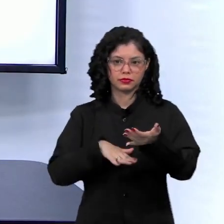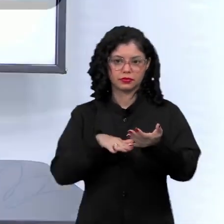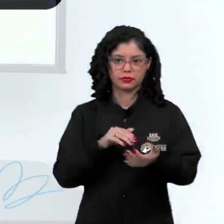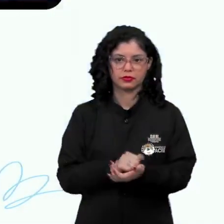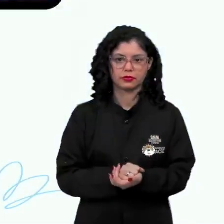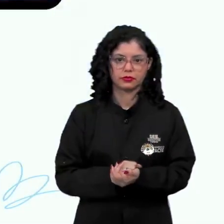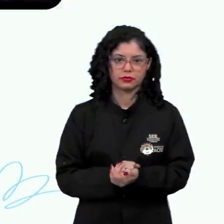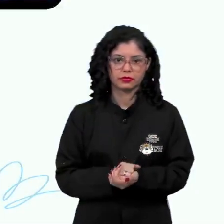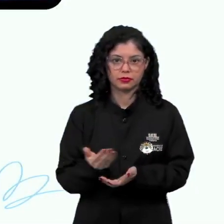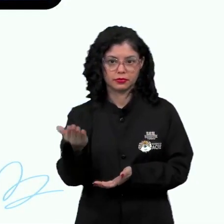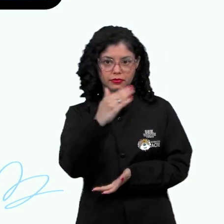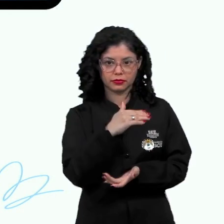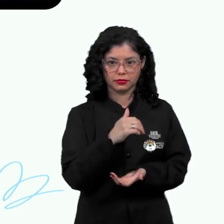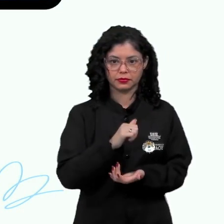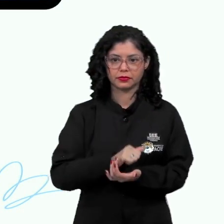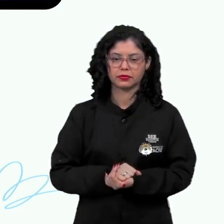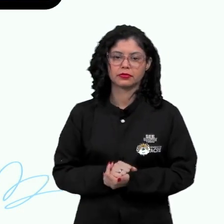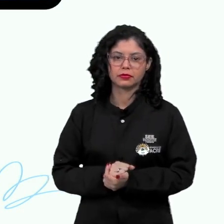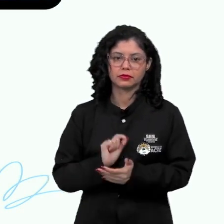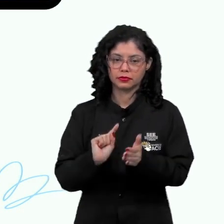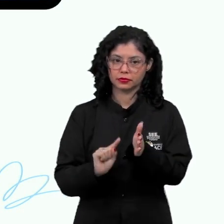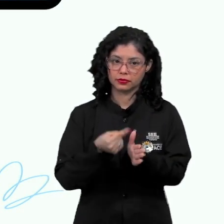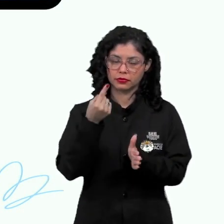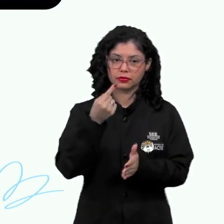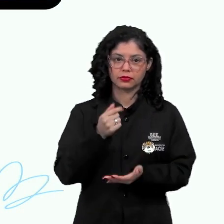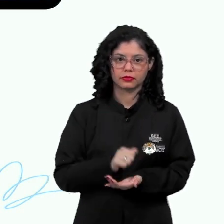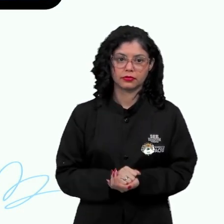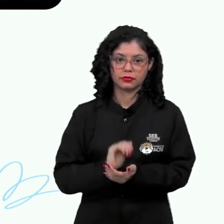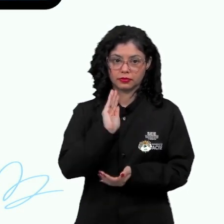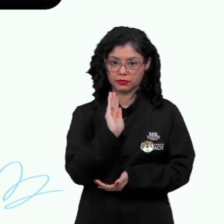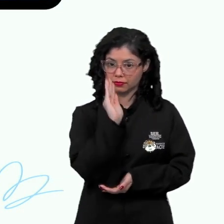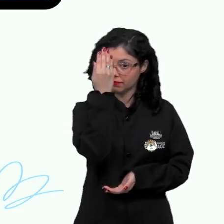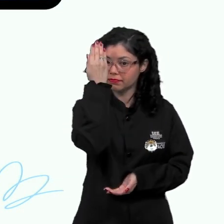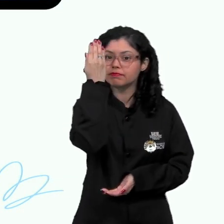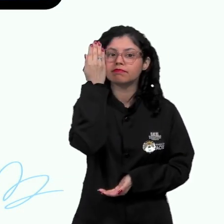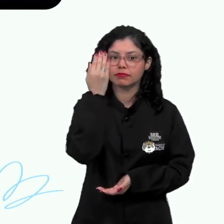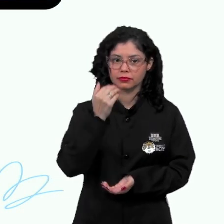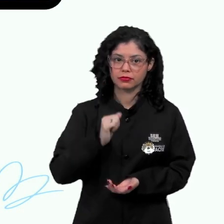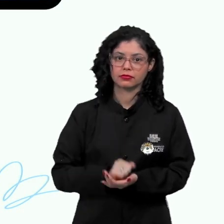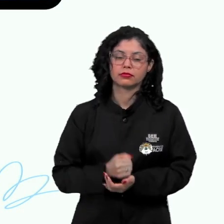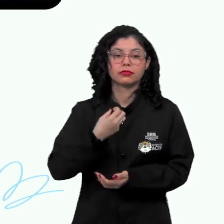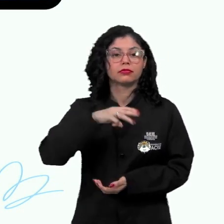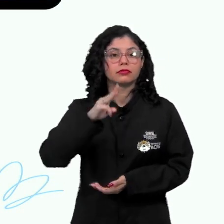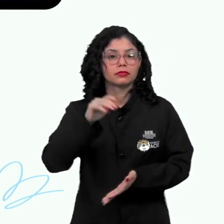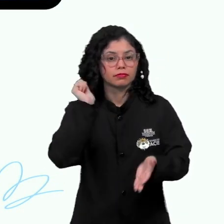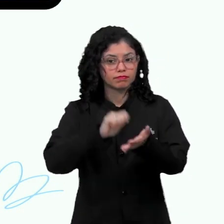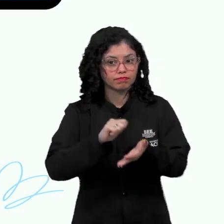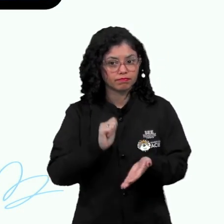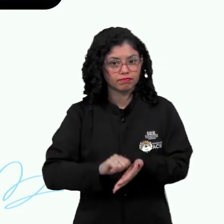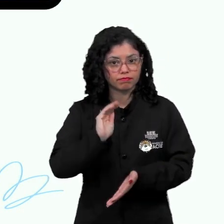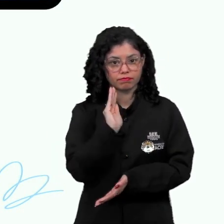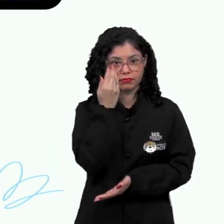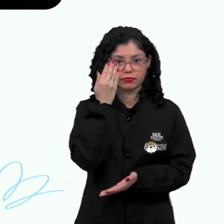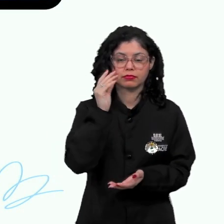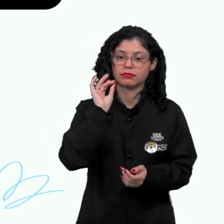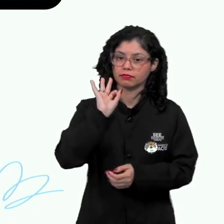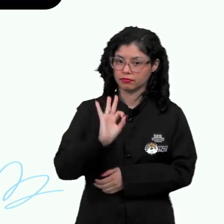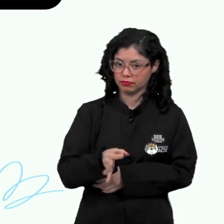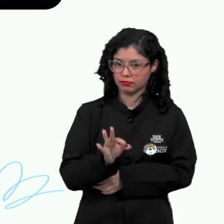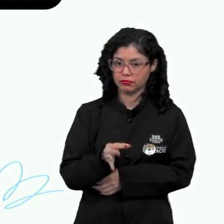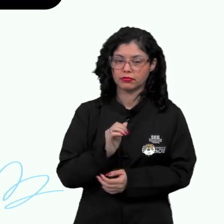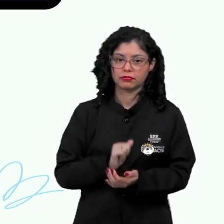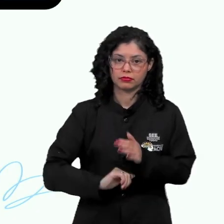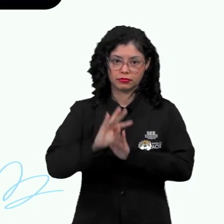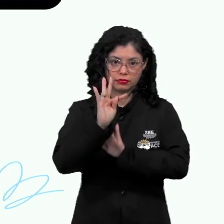Então, vamos lá. A primeira, pessoal, ela é falsa. Então, quem marcou aí falso acertou.